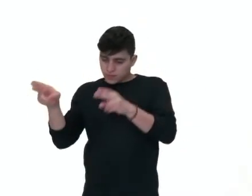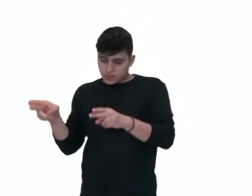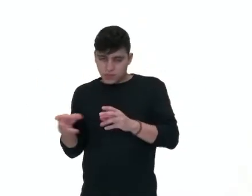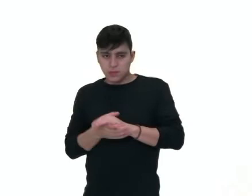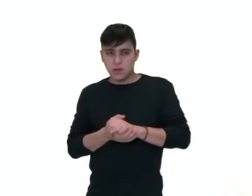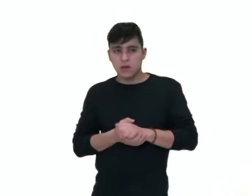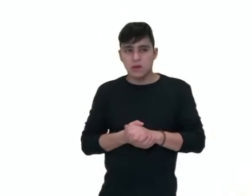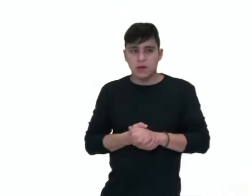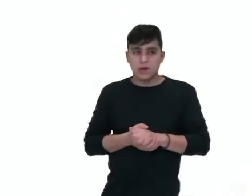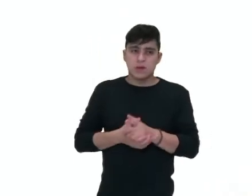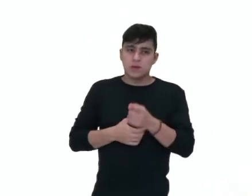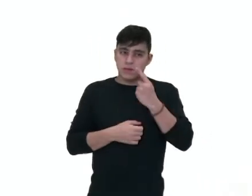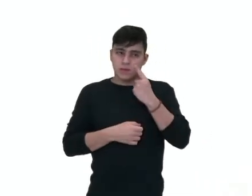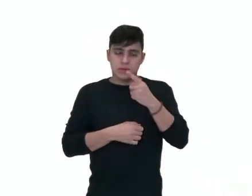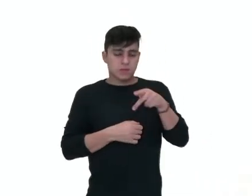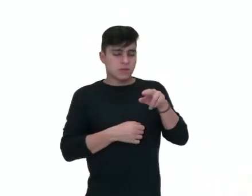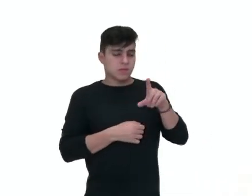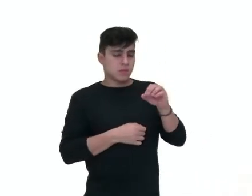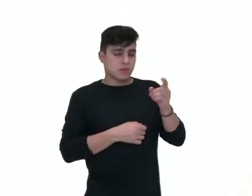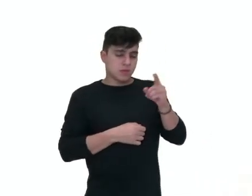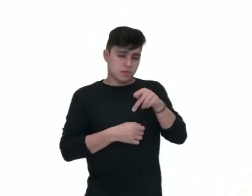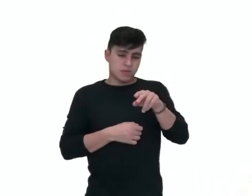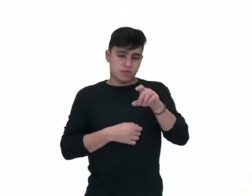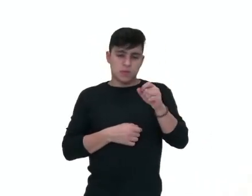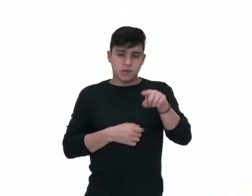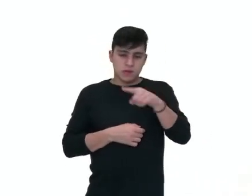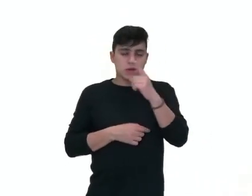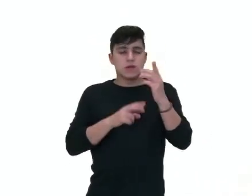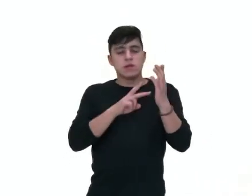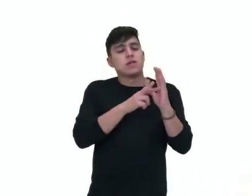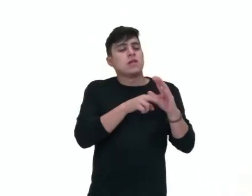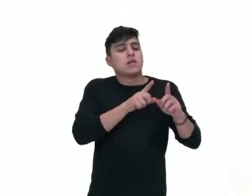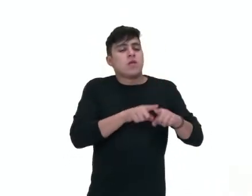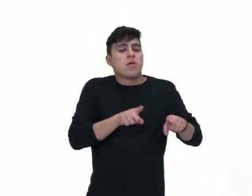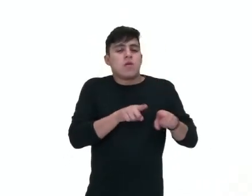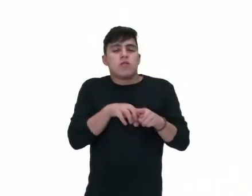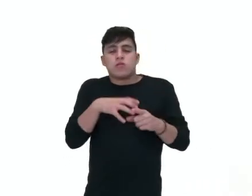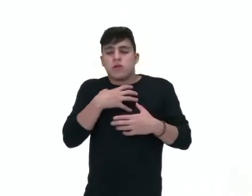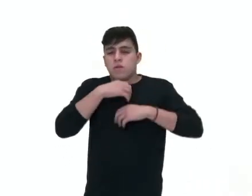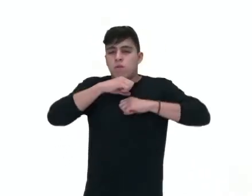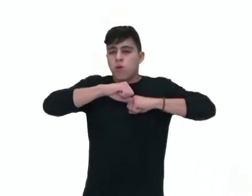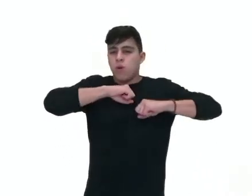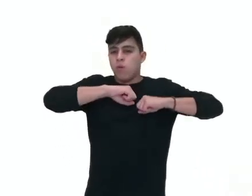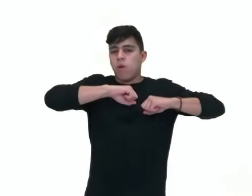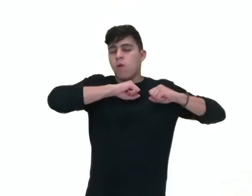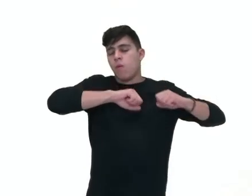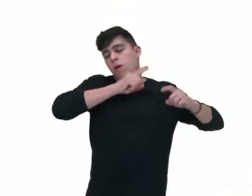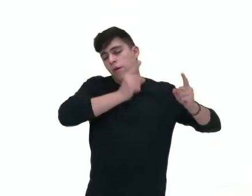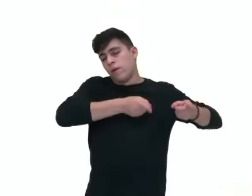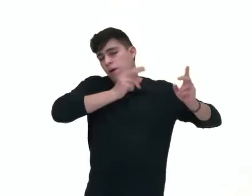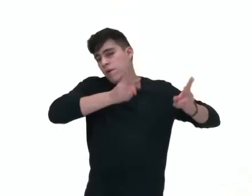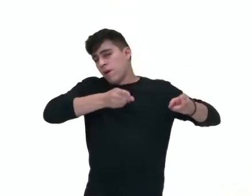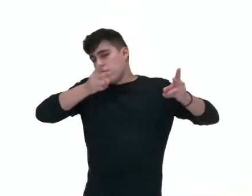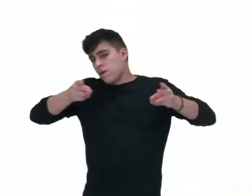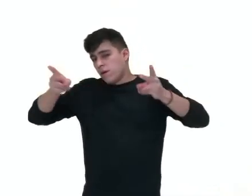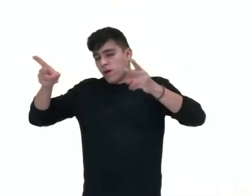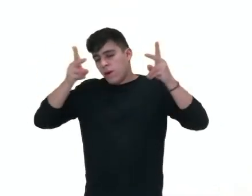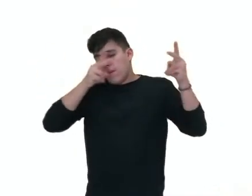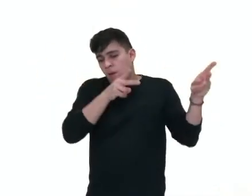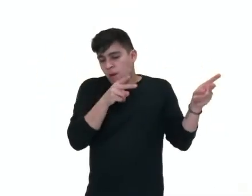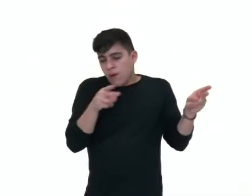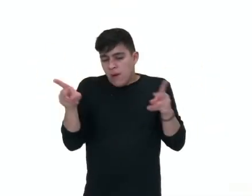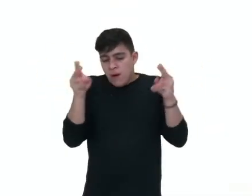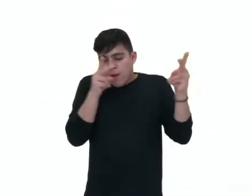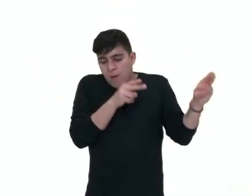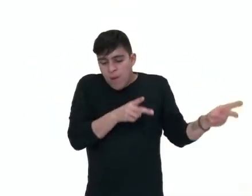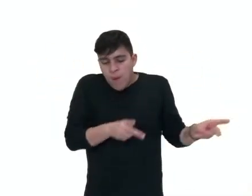Então, ó, pulso ou pulsação são as batidas que se repetem da mesma maneira regular, né? Idêntica ao longo da sua